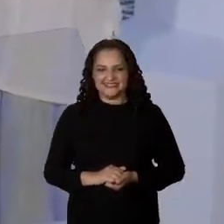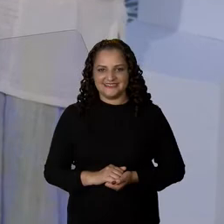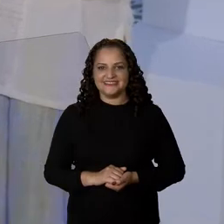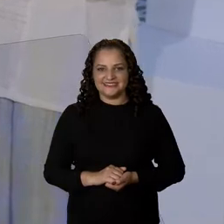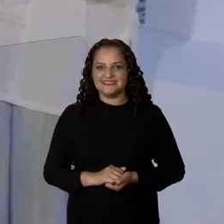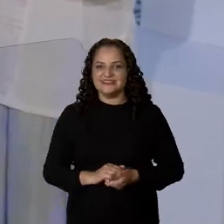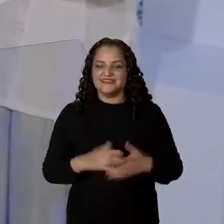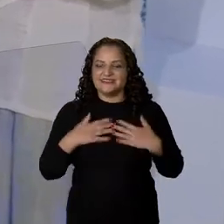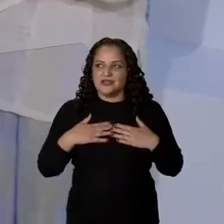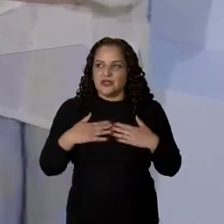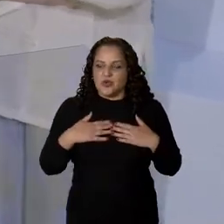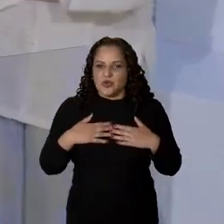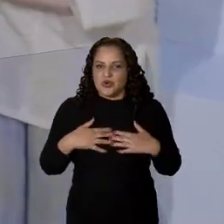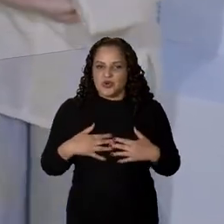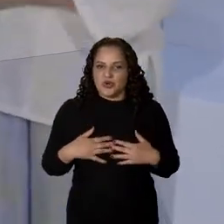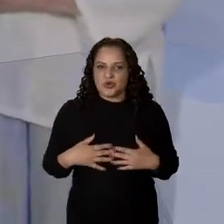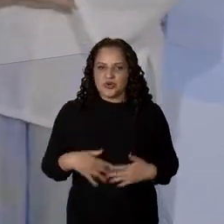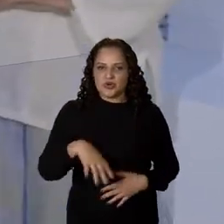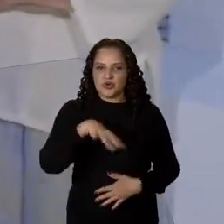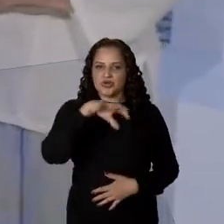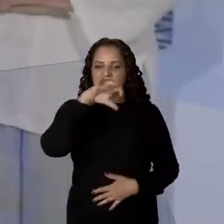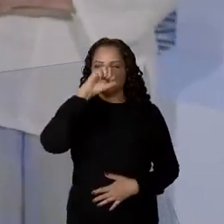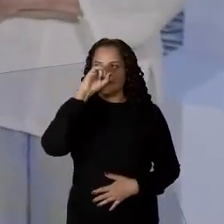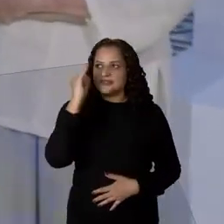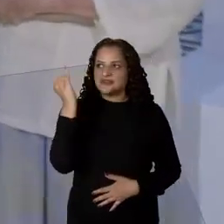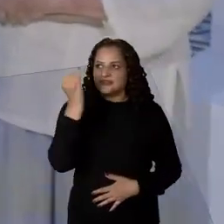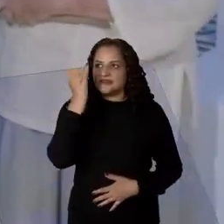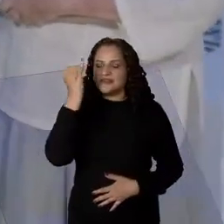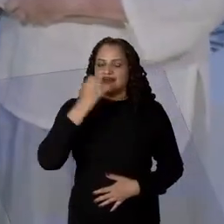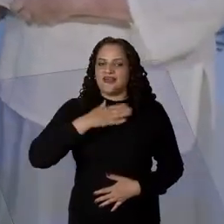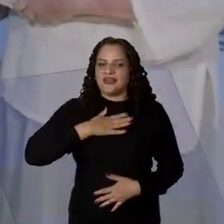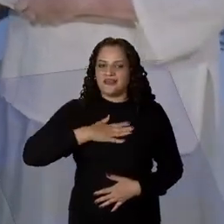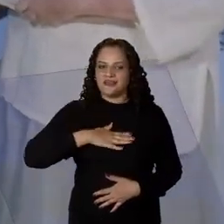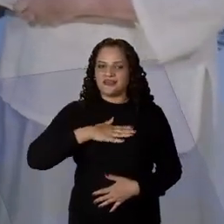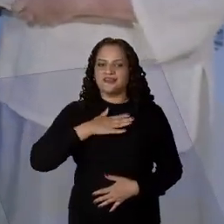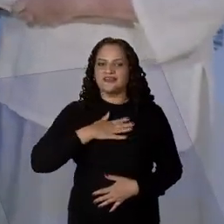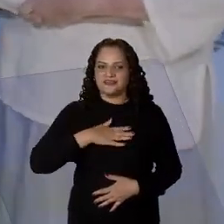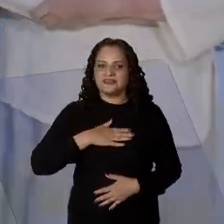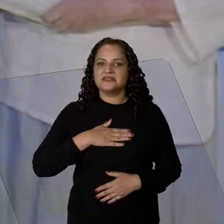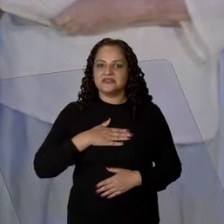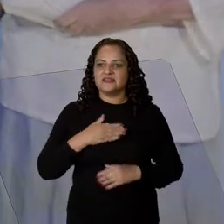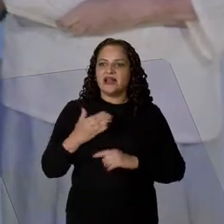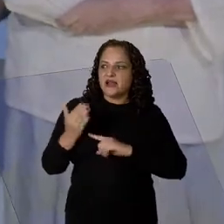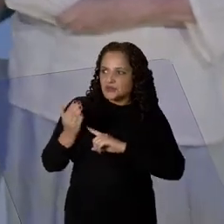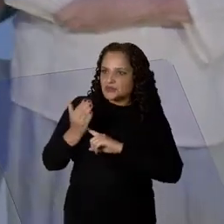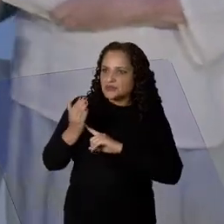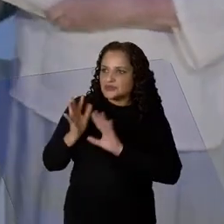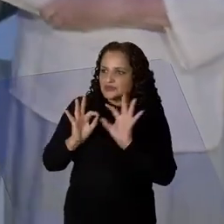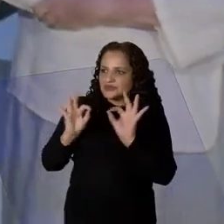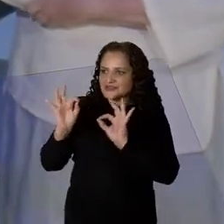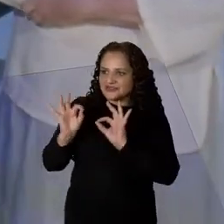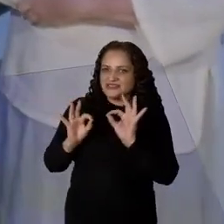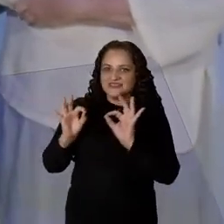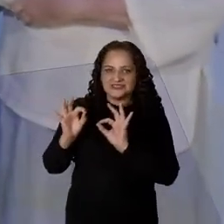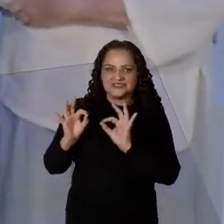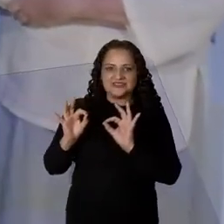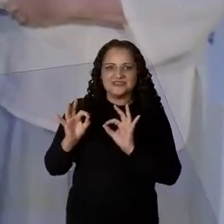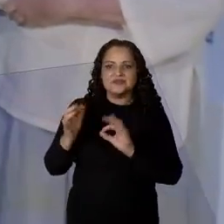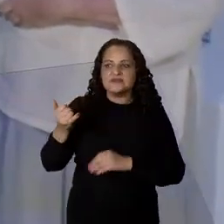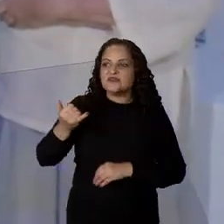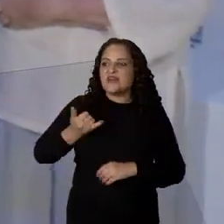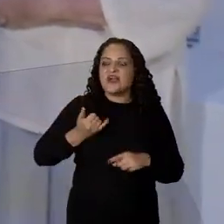vamos nos recompor, que é importante. Eu vou pedir para assistência de palco que vocês me revelem